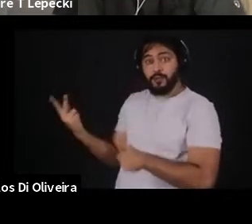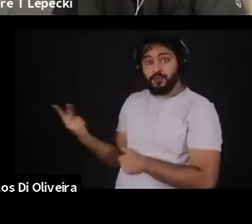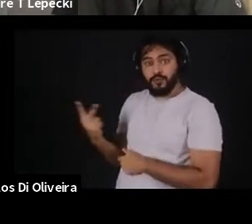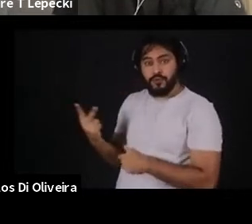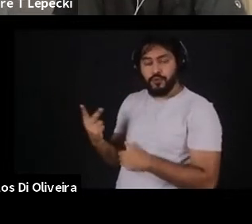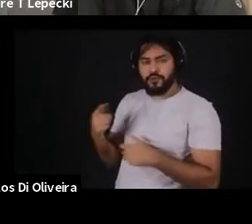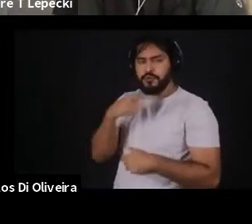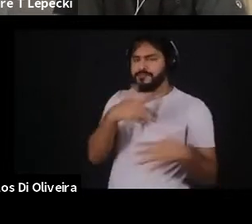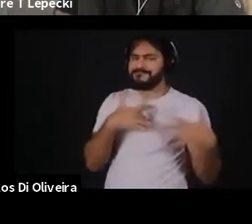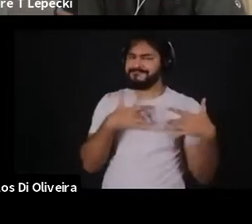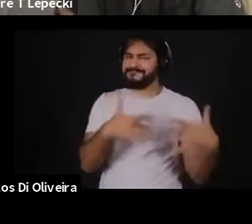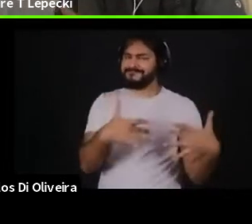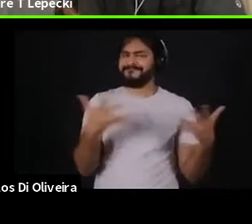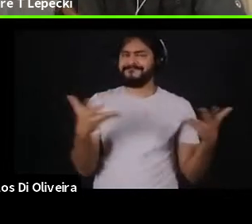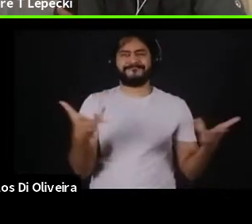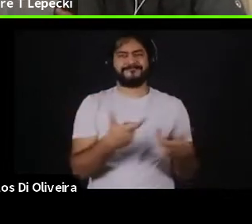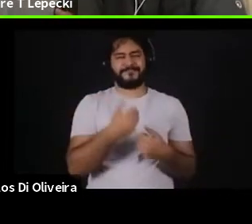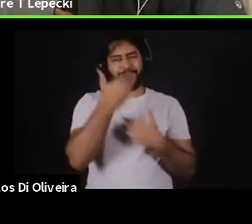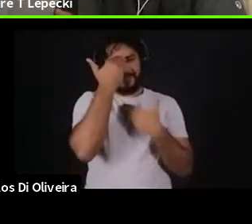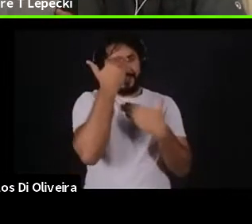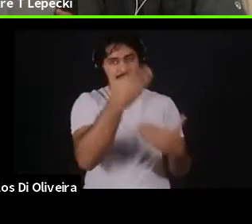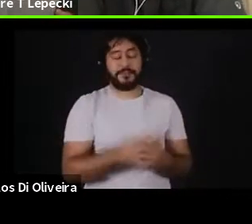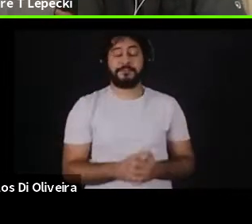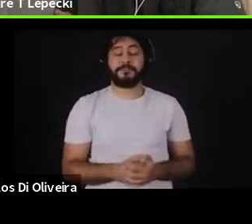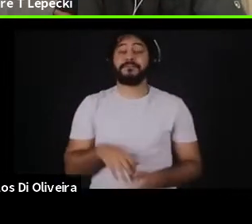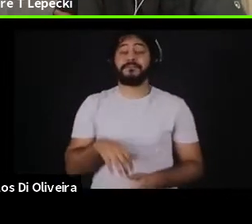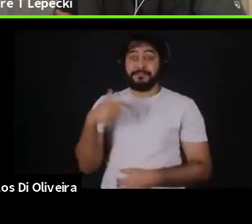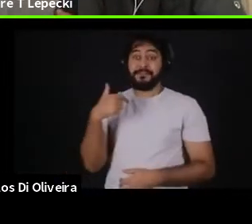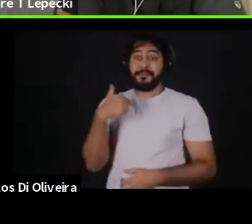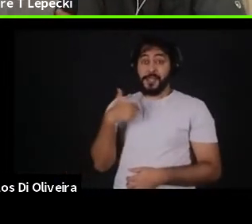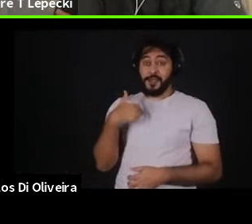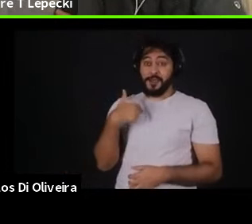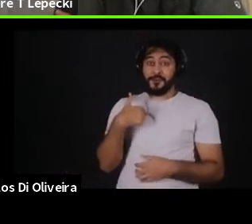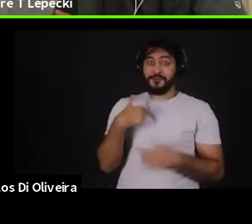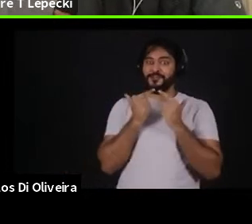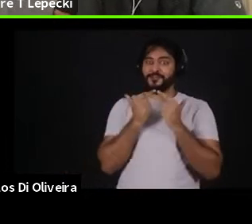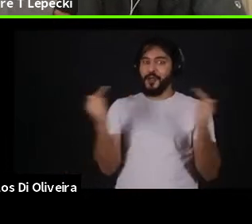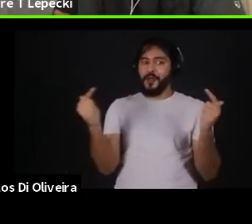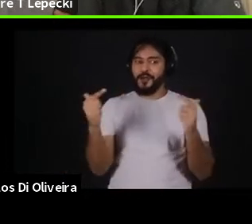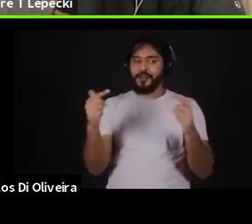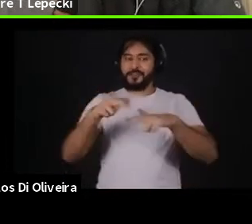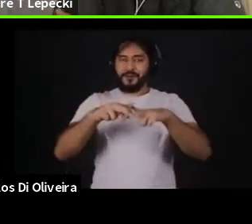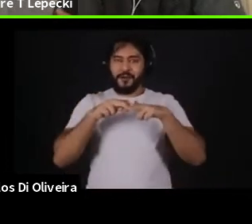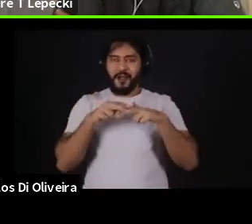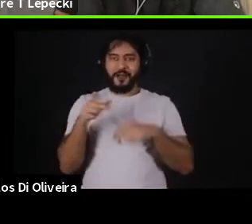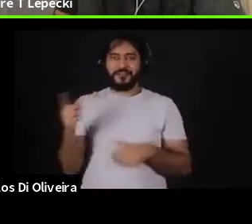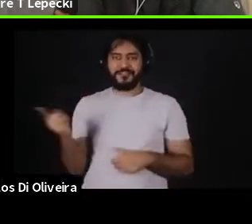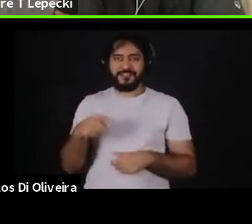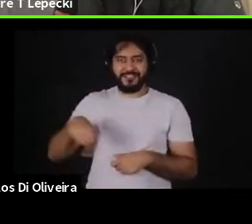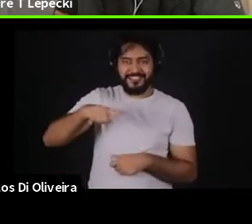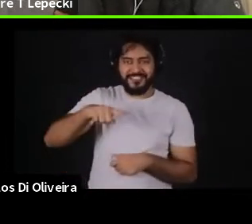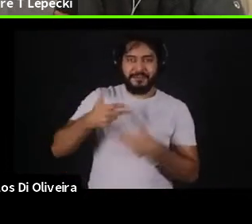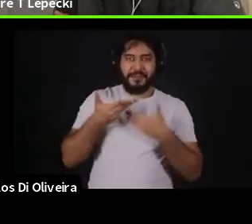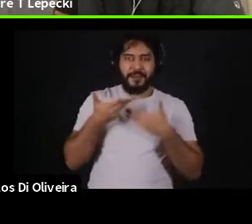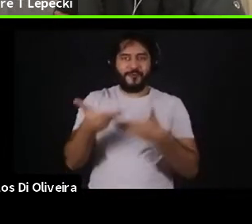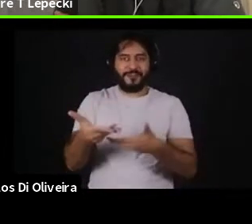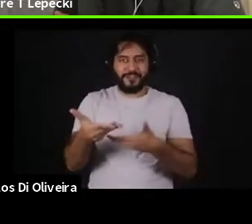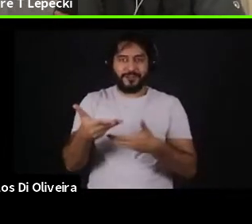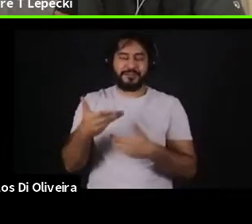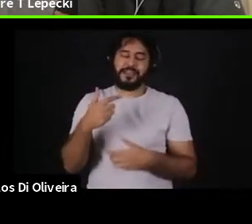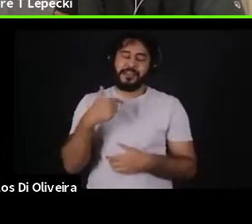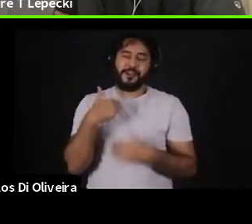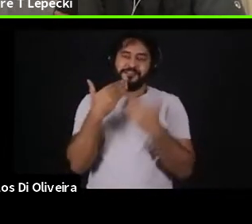eu só tenho a agradecer. Eu tenho muita sorte de ter recebido esse convite e fico muito feliz de conhecer o trabalho de vocês, Davi